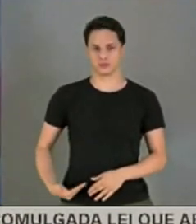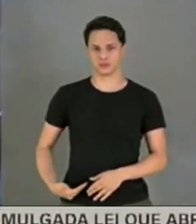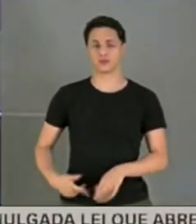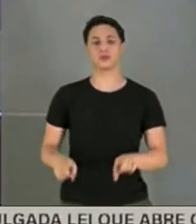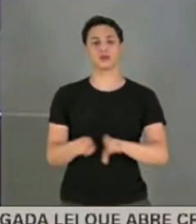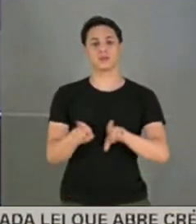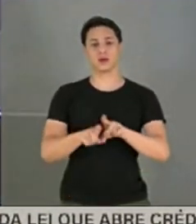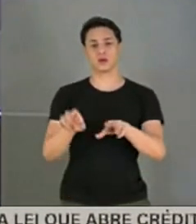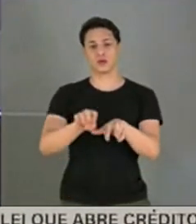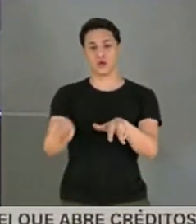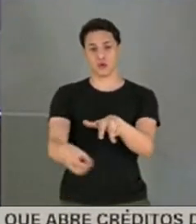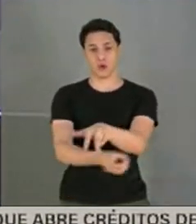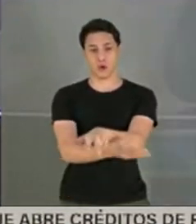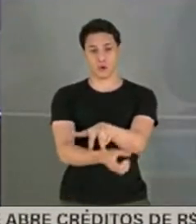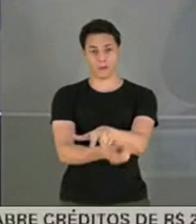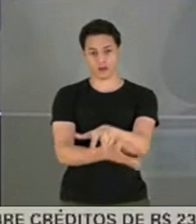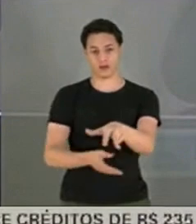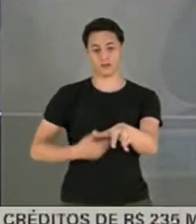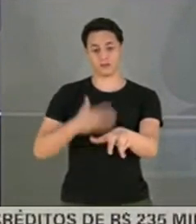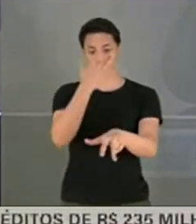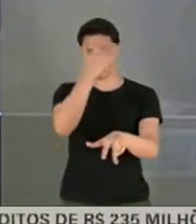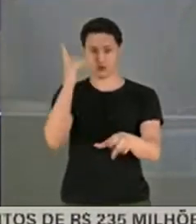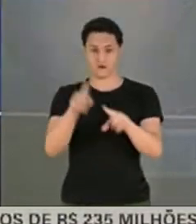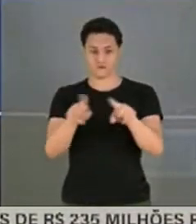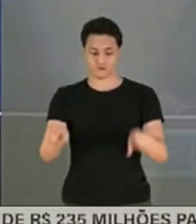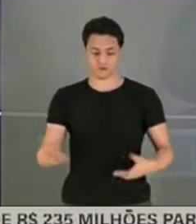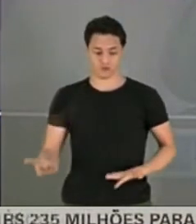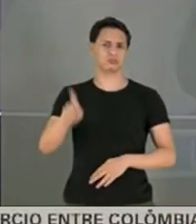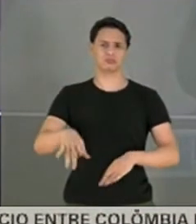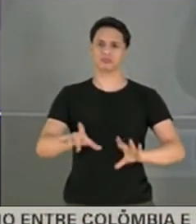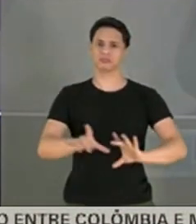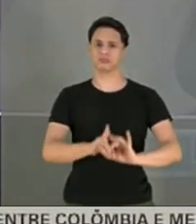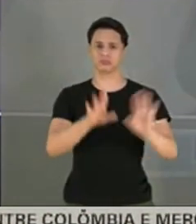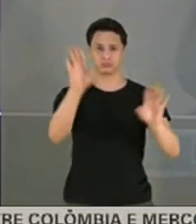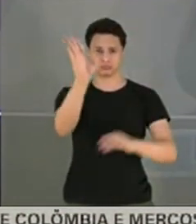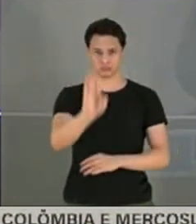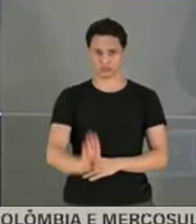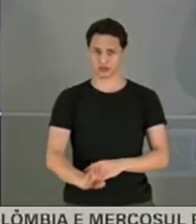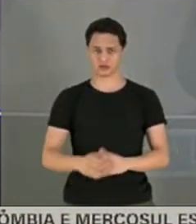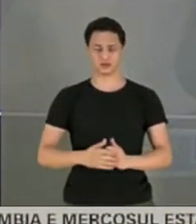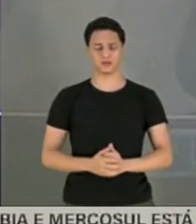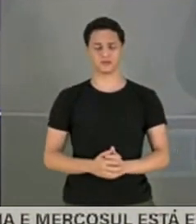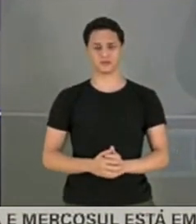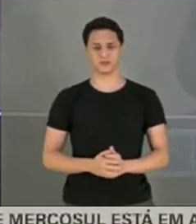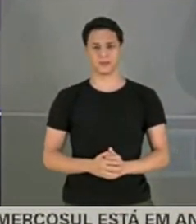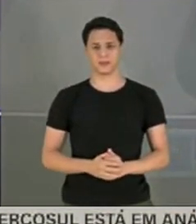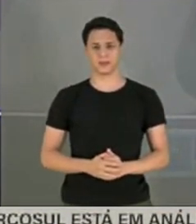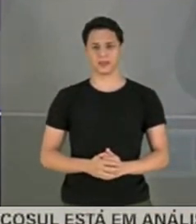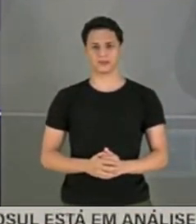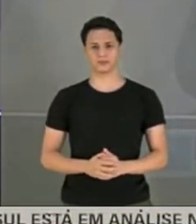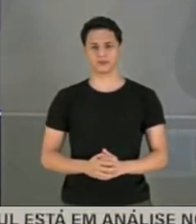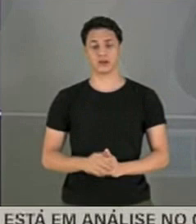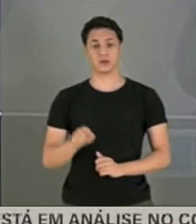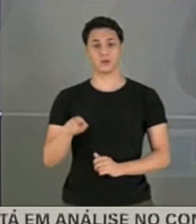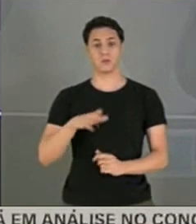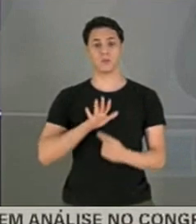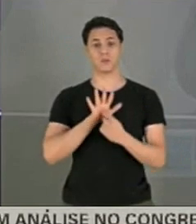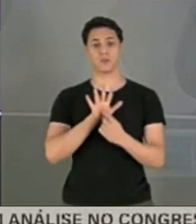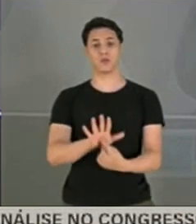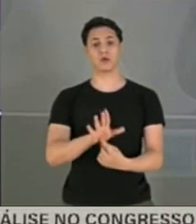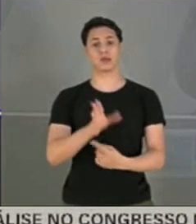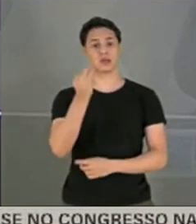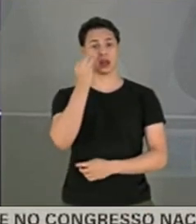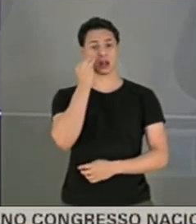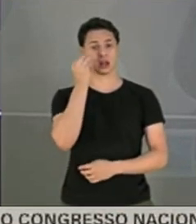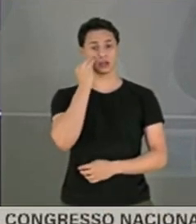corrupção para funcionários permitirem tal jogo. O uso desse artifício aponta para a